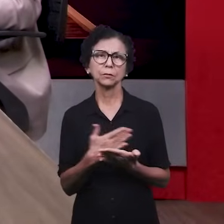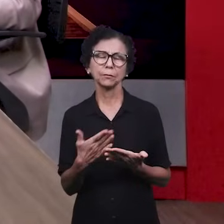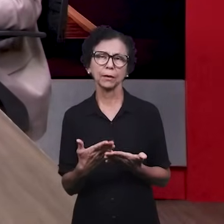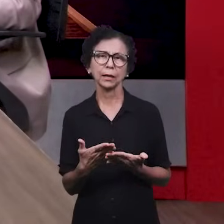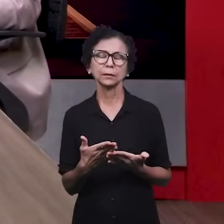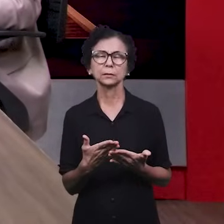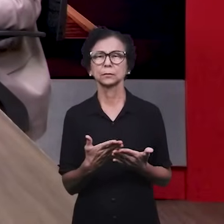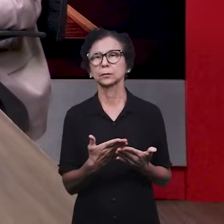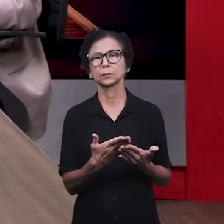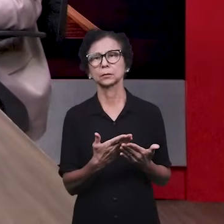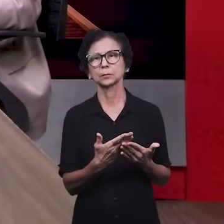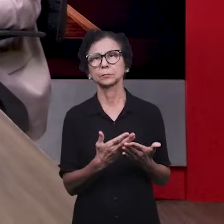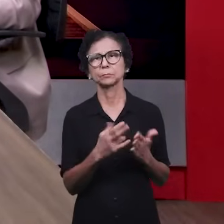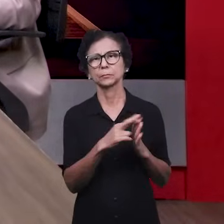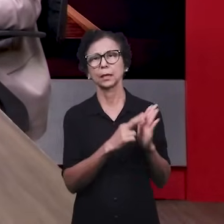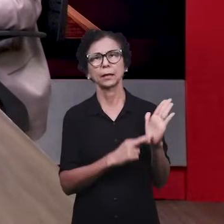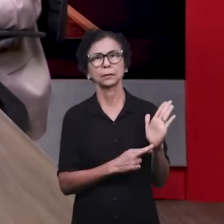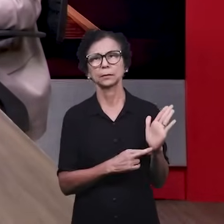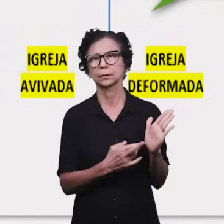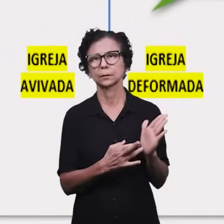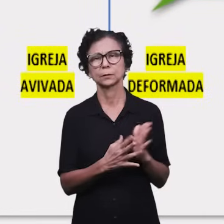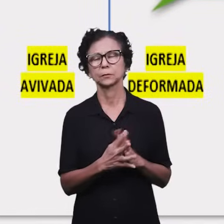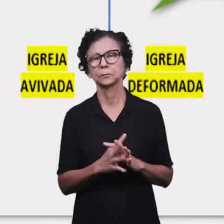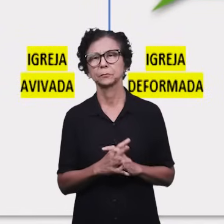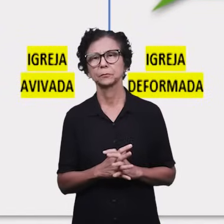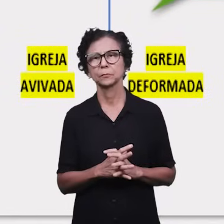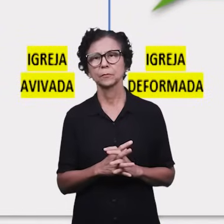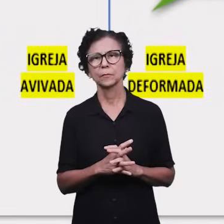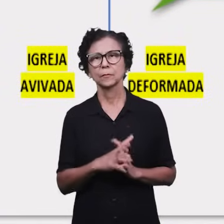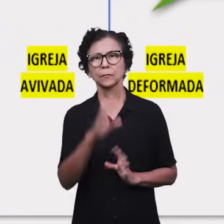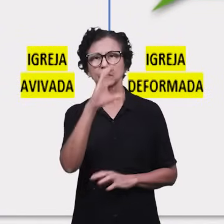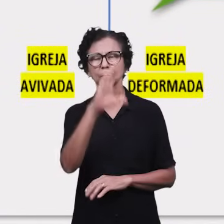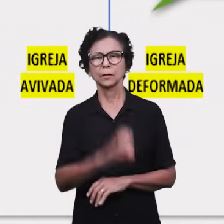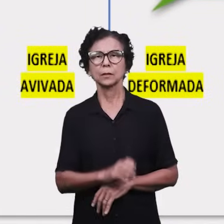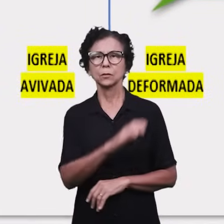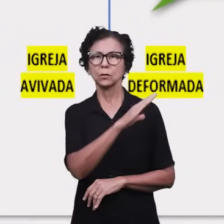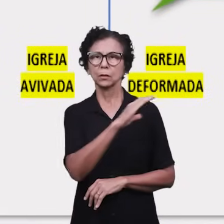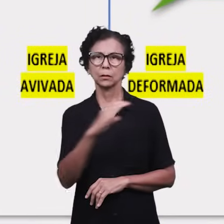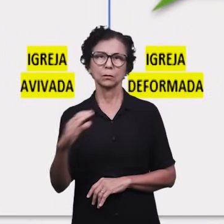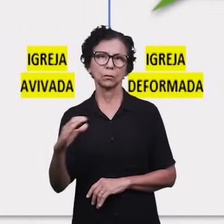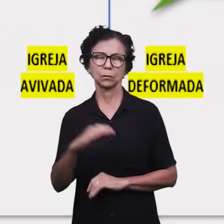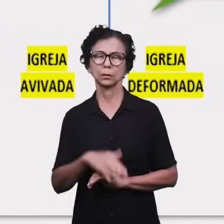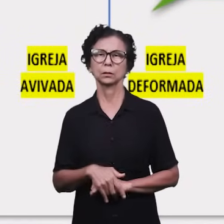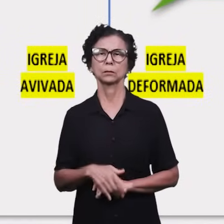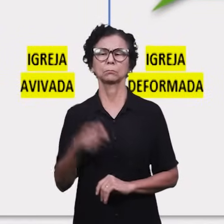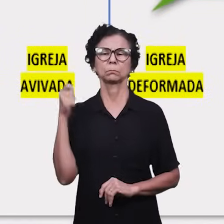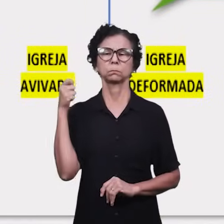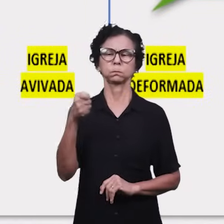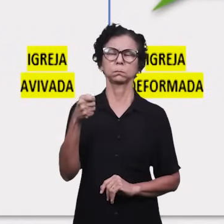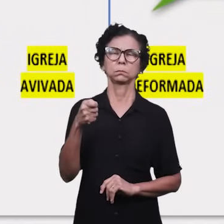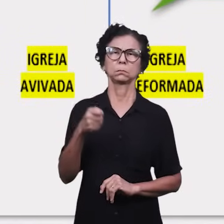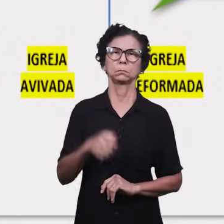dogmas que a Igreja Católica criou na época são determinações que não tinha como...